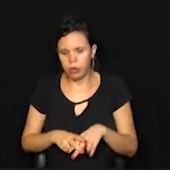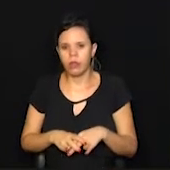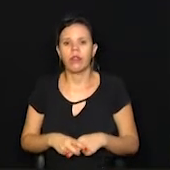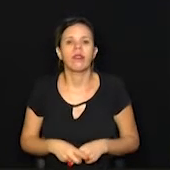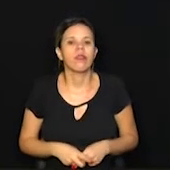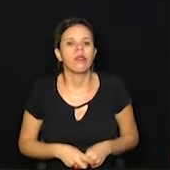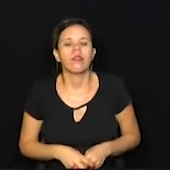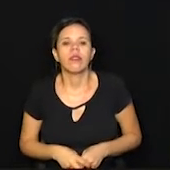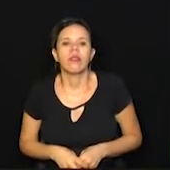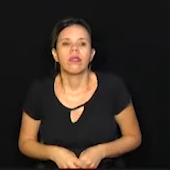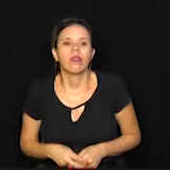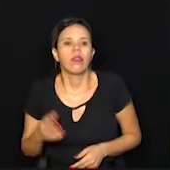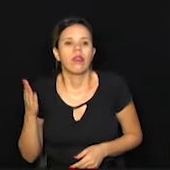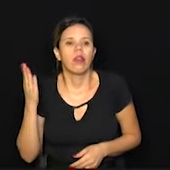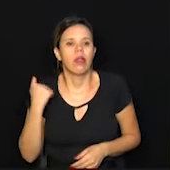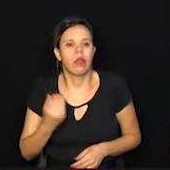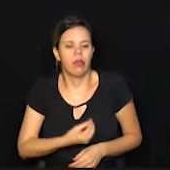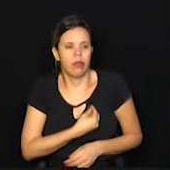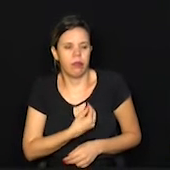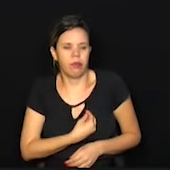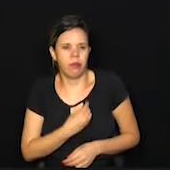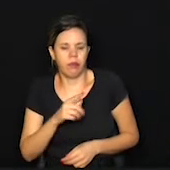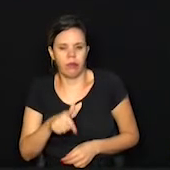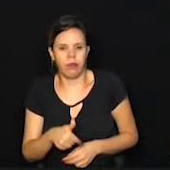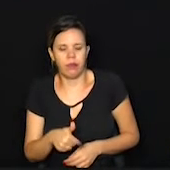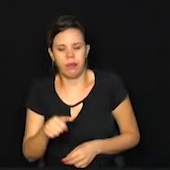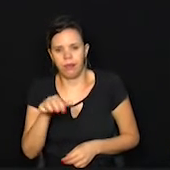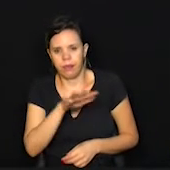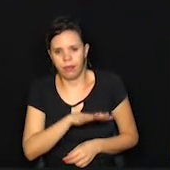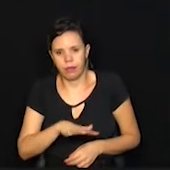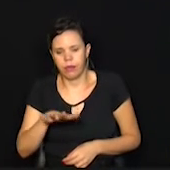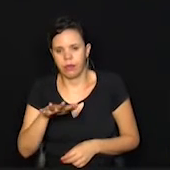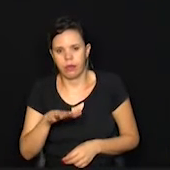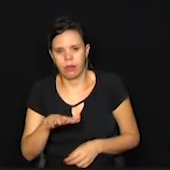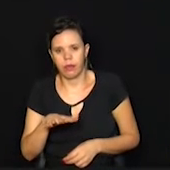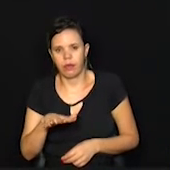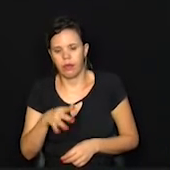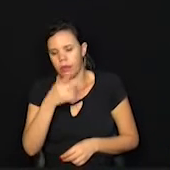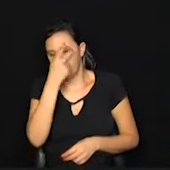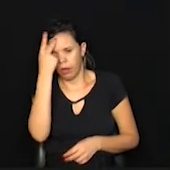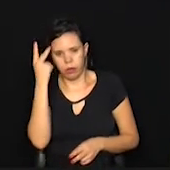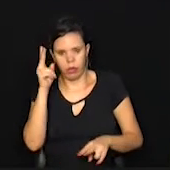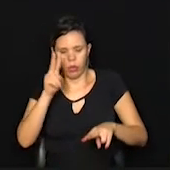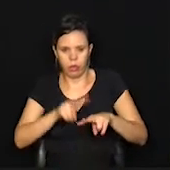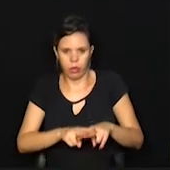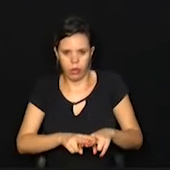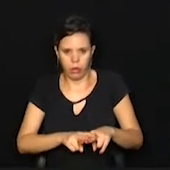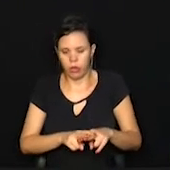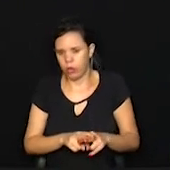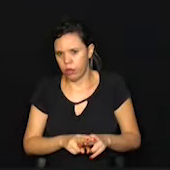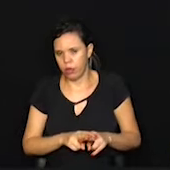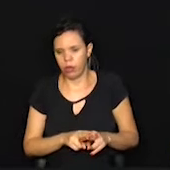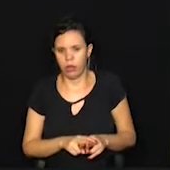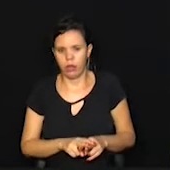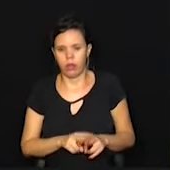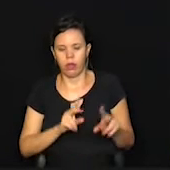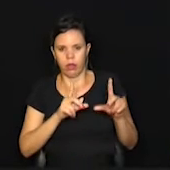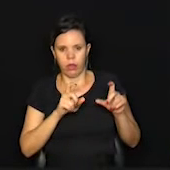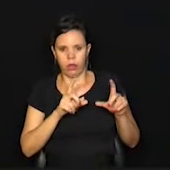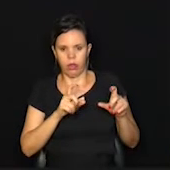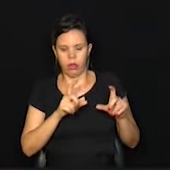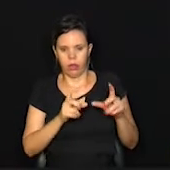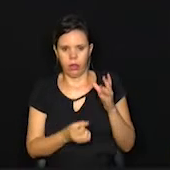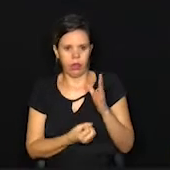aí a gente ficou sabendo estavam vivas porque em geral funcionava assim quando alguém era preso e a fotografia